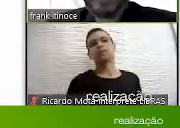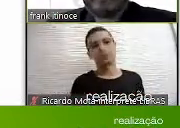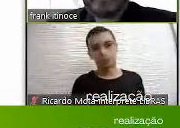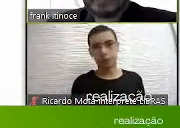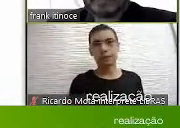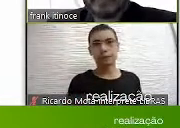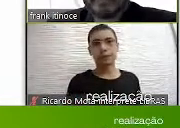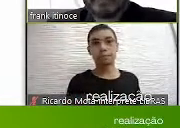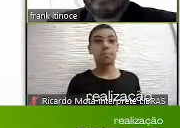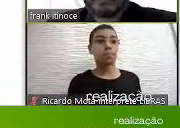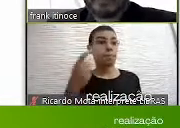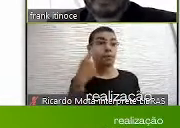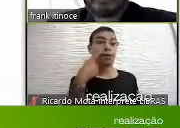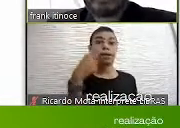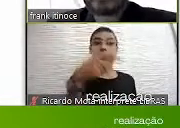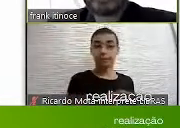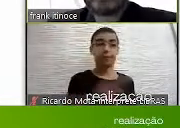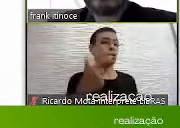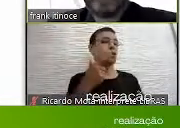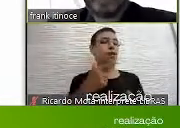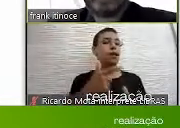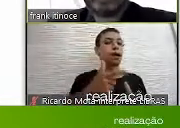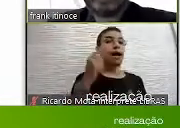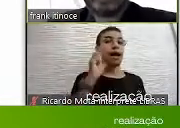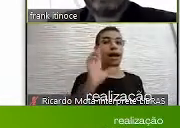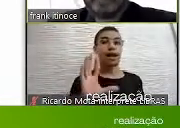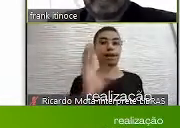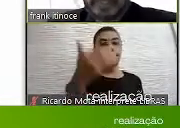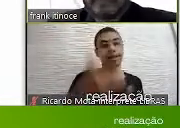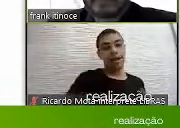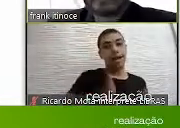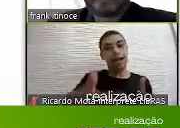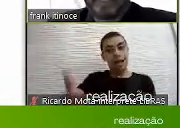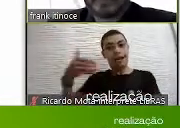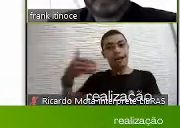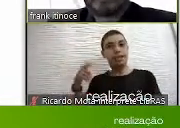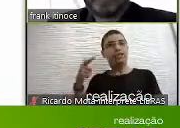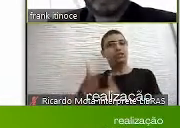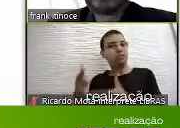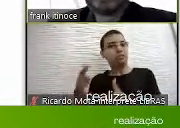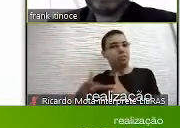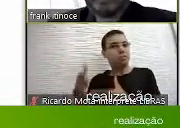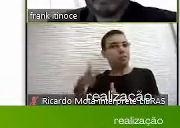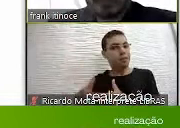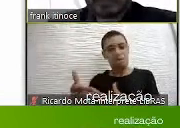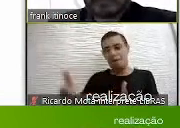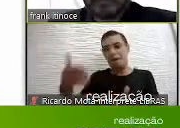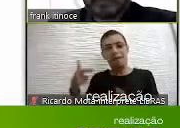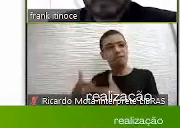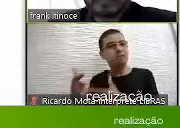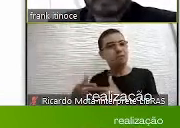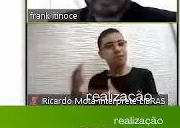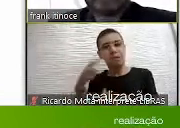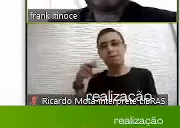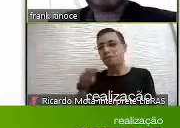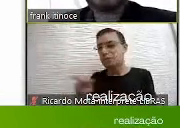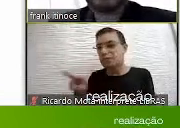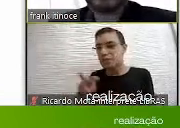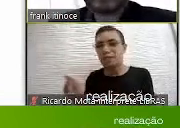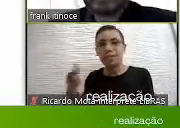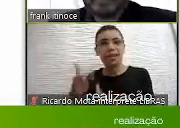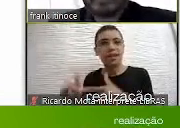a prevenção, a manutenção preventiva do prédio. E eu mostro por números,